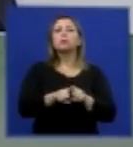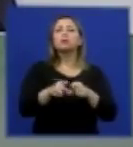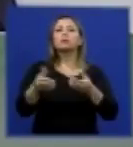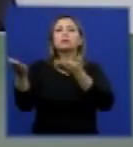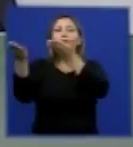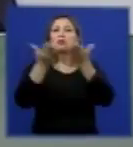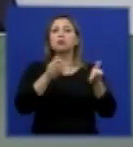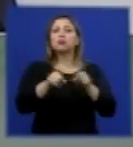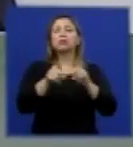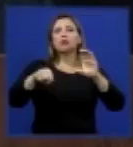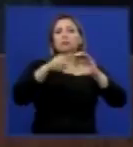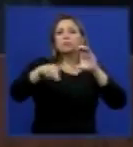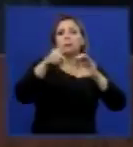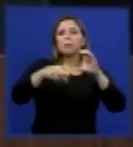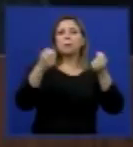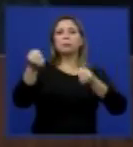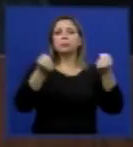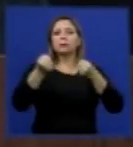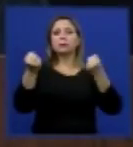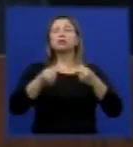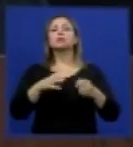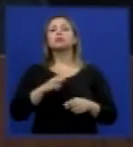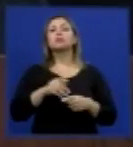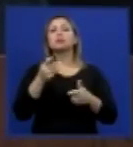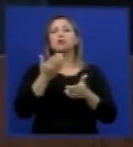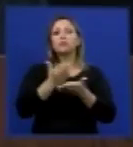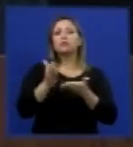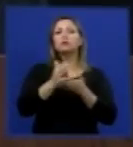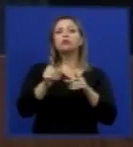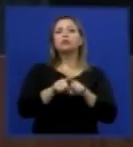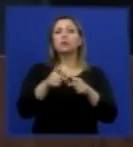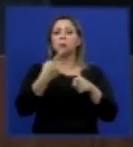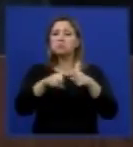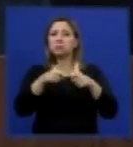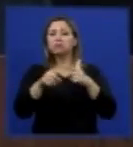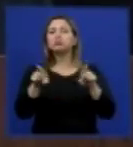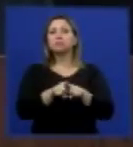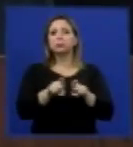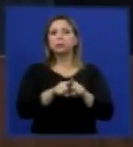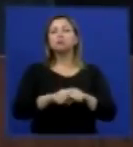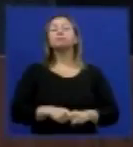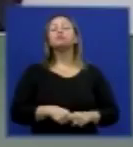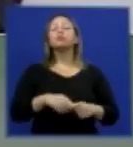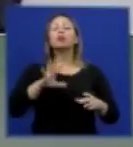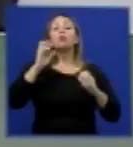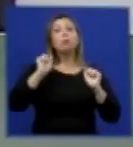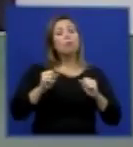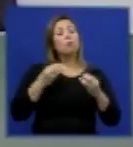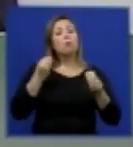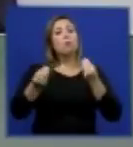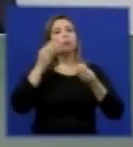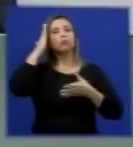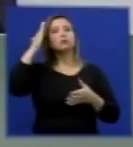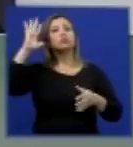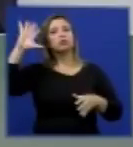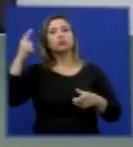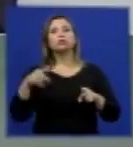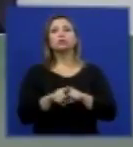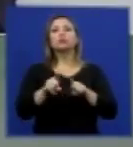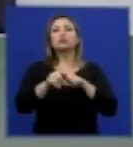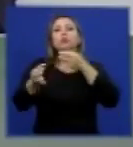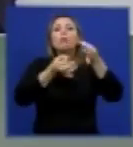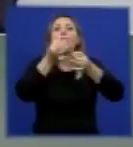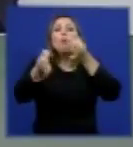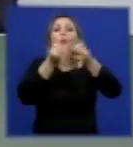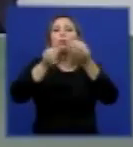importação de pneus, basicamente, dos resíduos. Como está na decisão que proferi para a